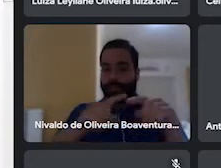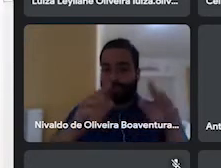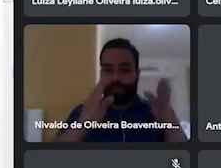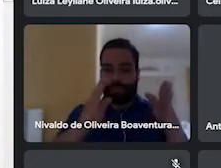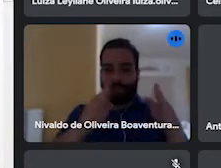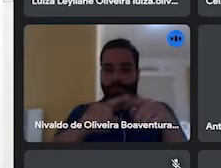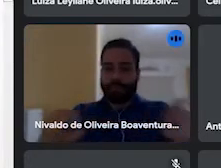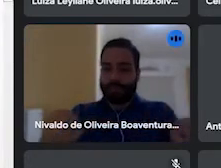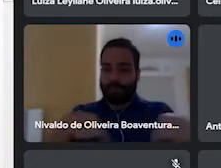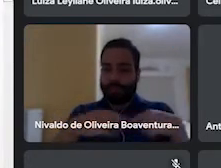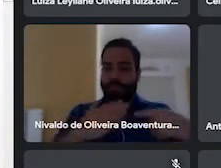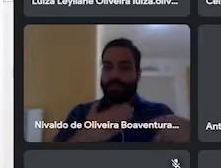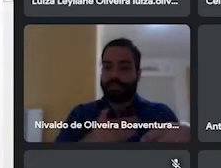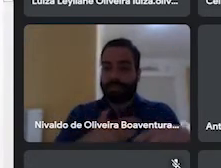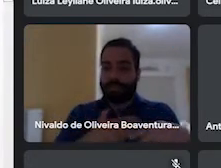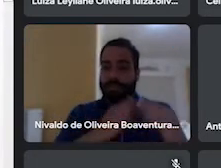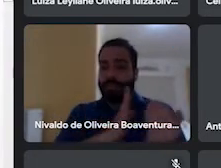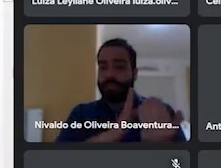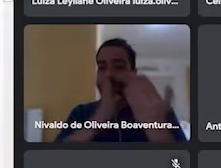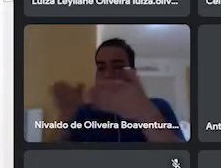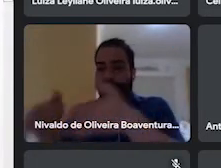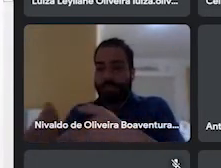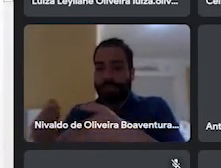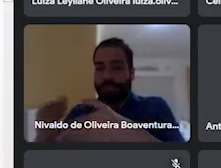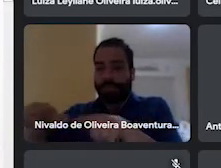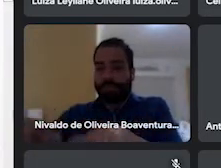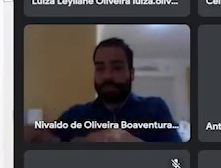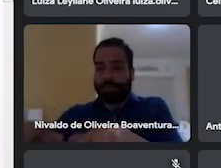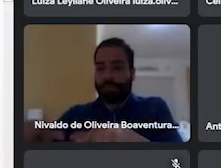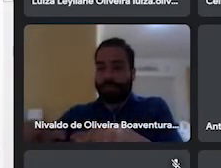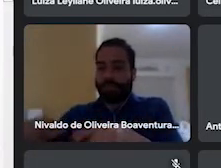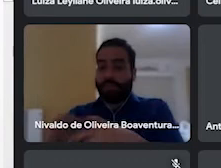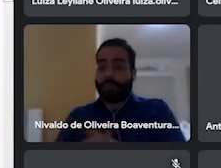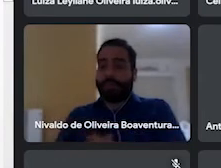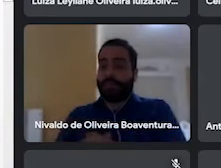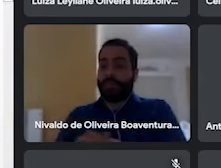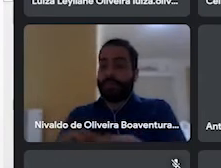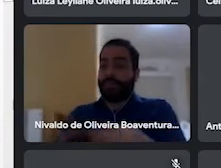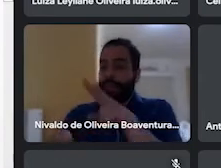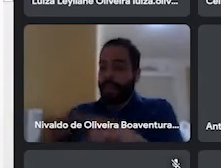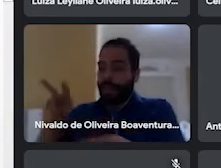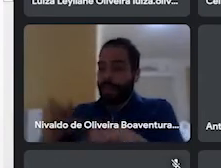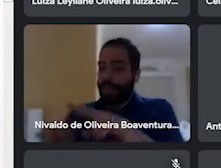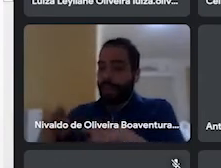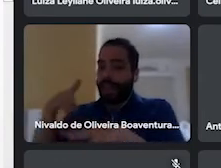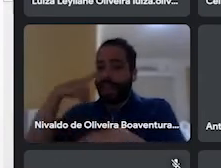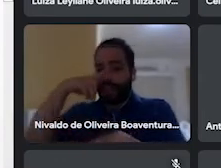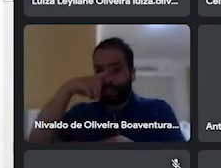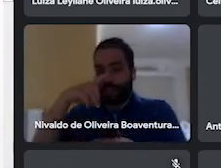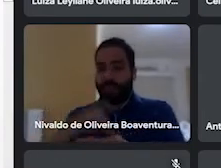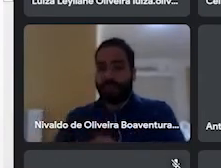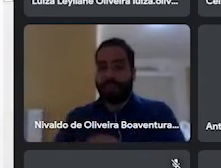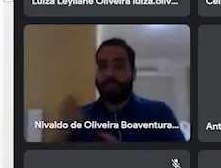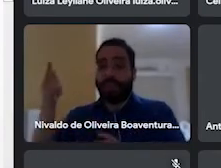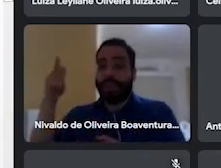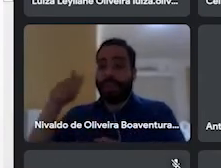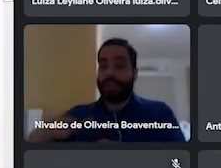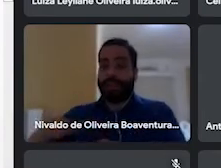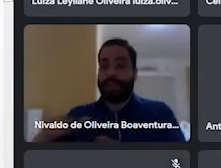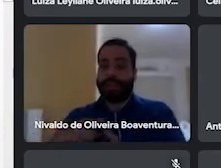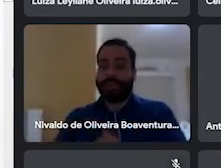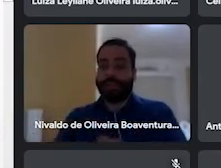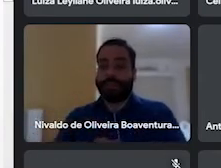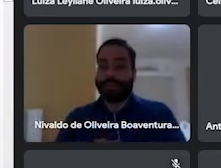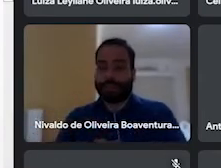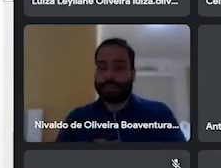turma. A hora que eu chego no local, eu vou fazer o quê? Minha análise de risco. Que muitas das vezes,